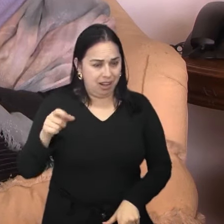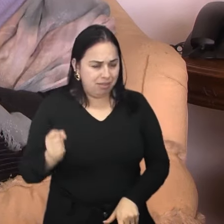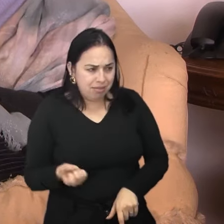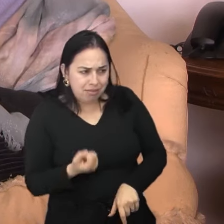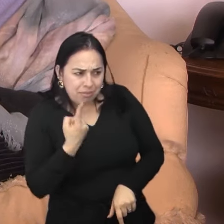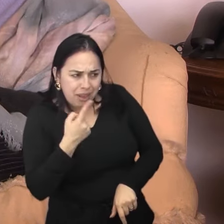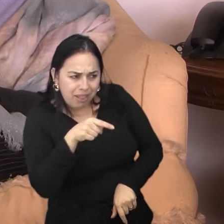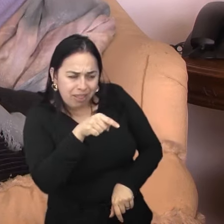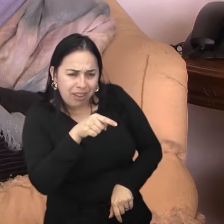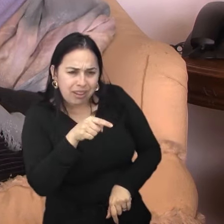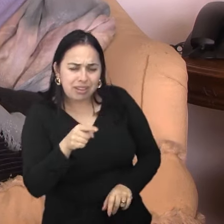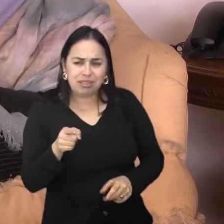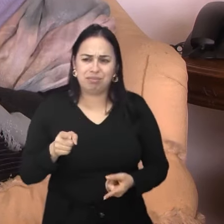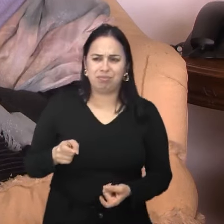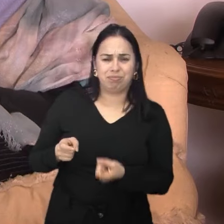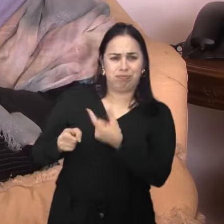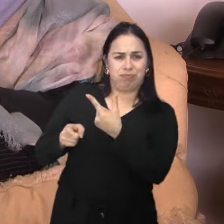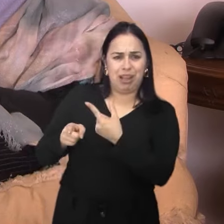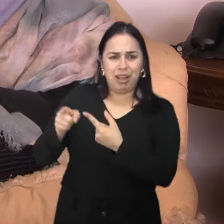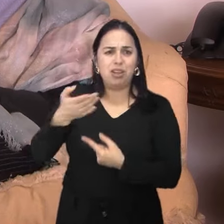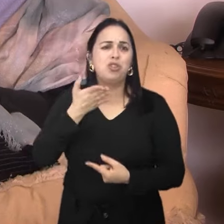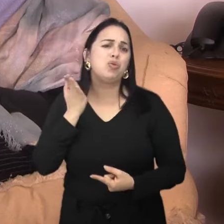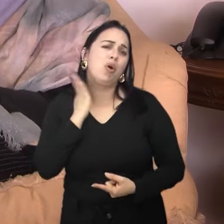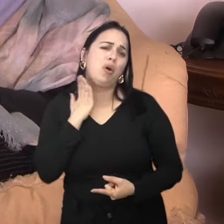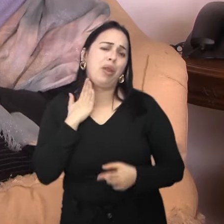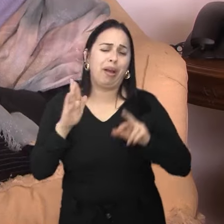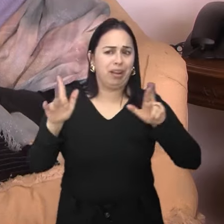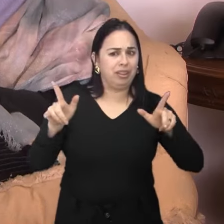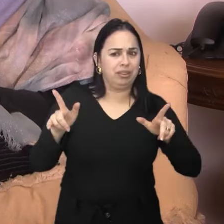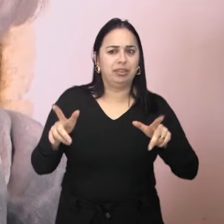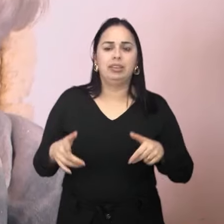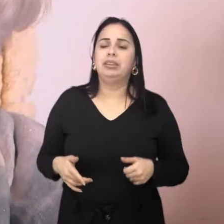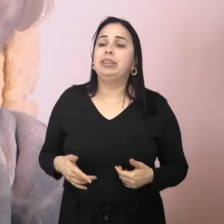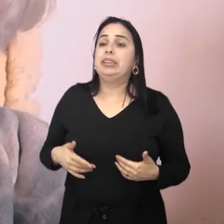Eles estranharam o seu sotaque e você estranhou mais ainda o nosso, né?